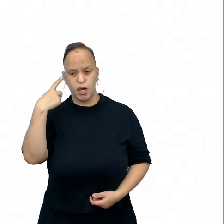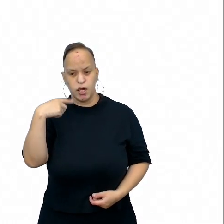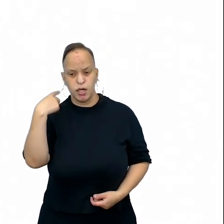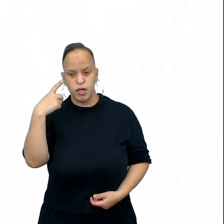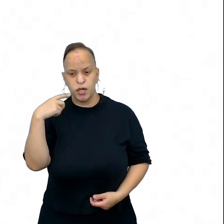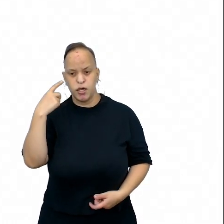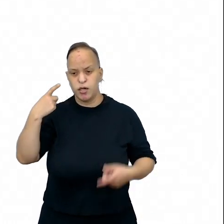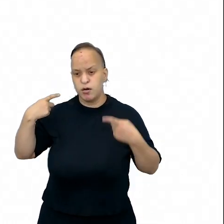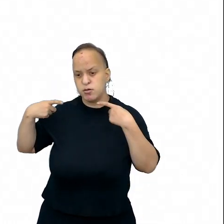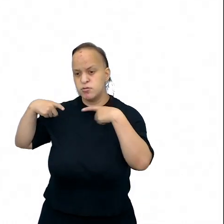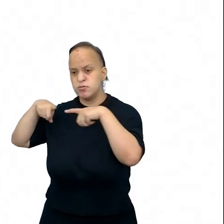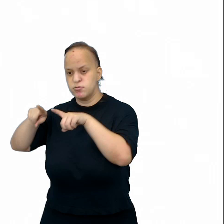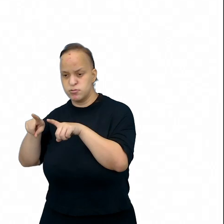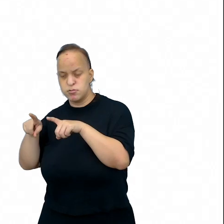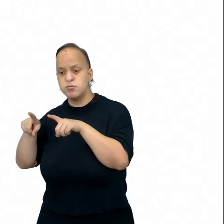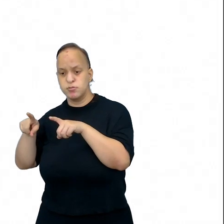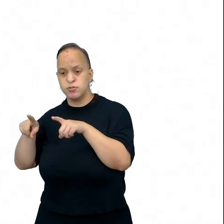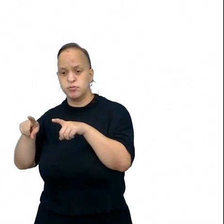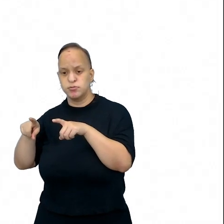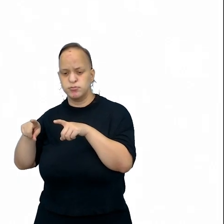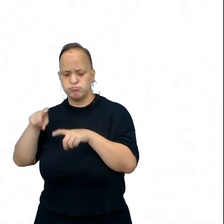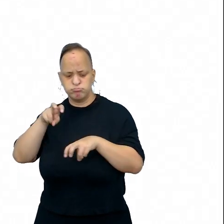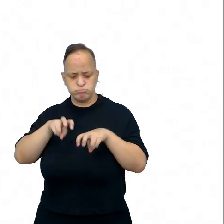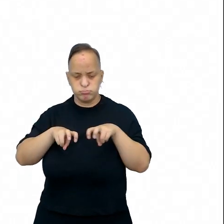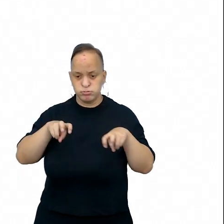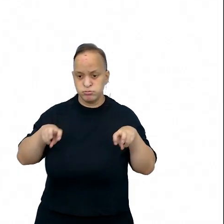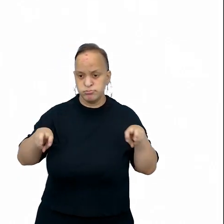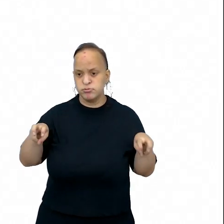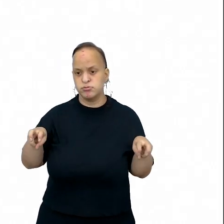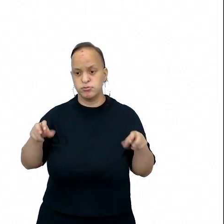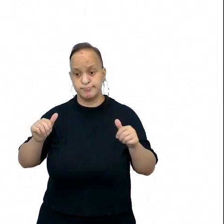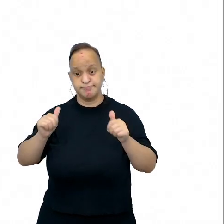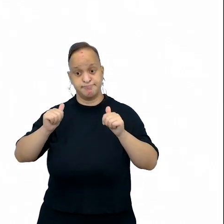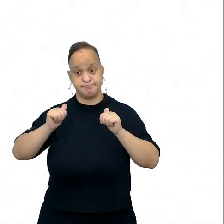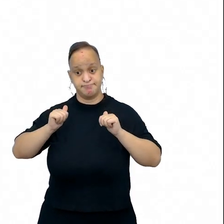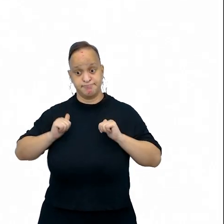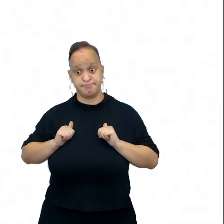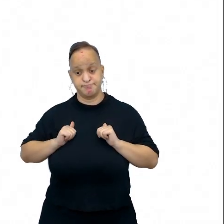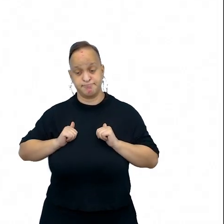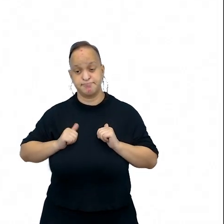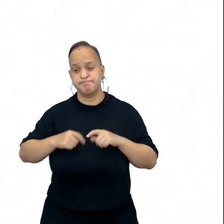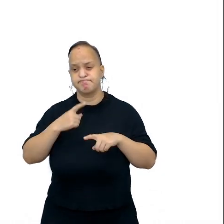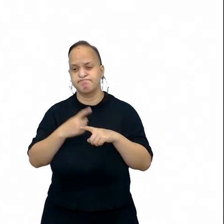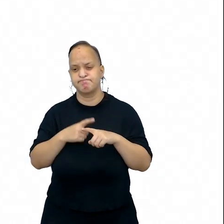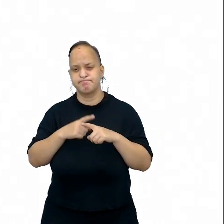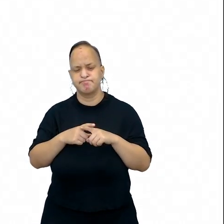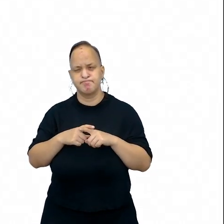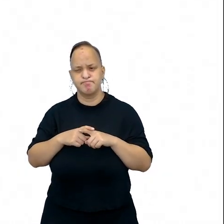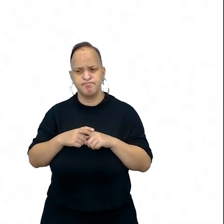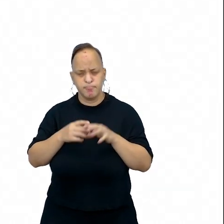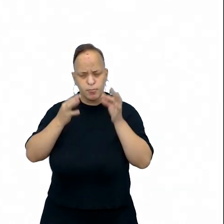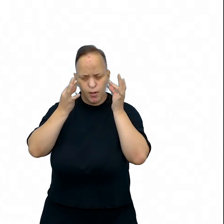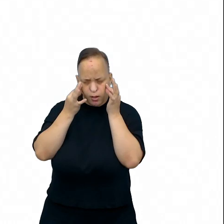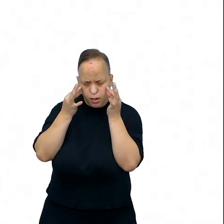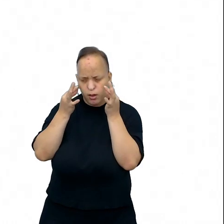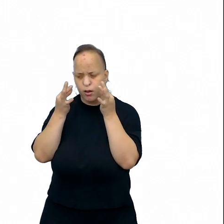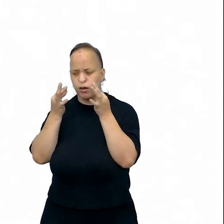defesa, testemunhas, corpo de jurados, esses também não vão interferir muito, porque eles vão ser mais aqueles que ouvem, né?